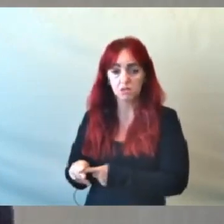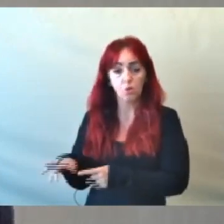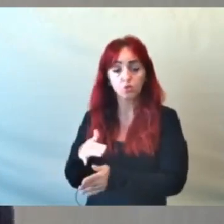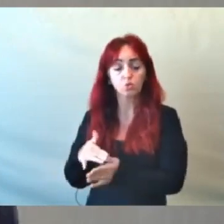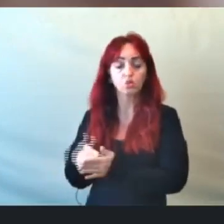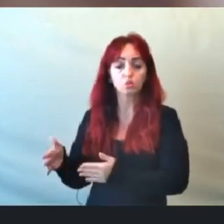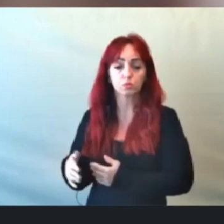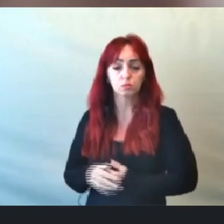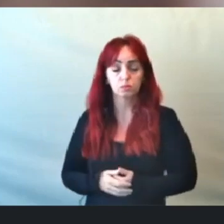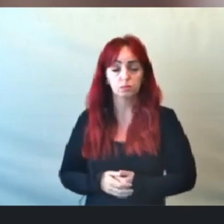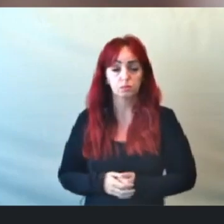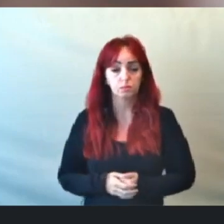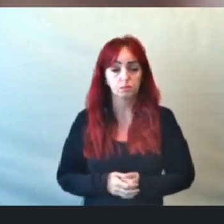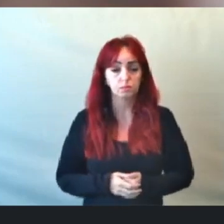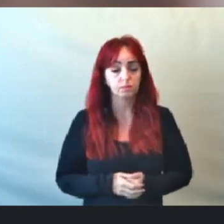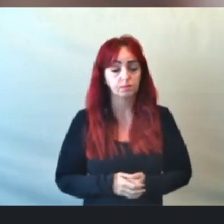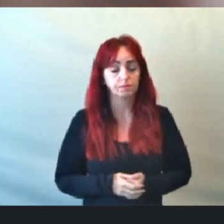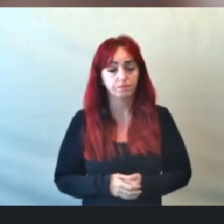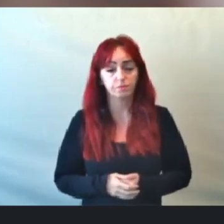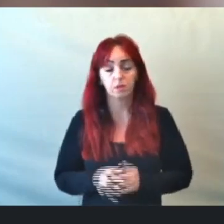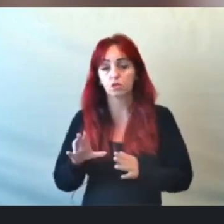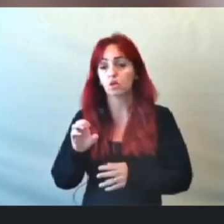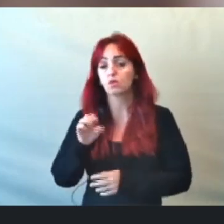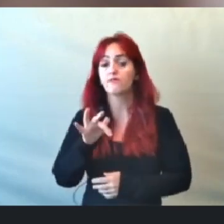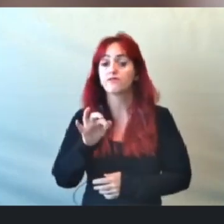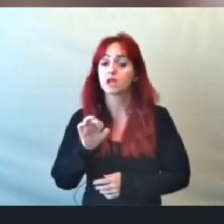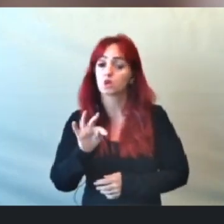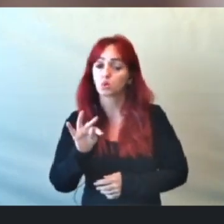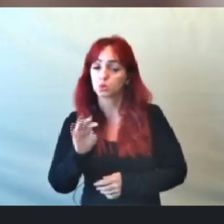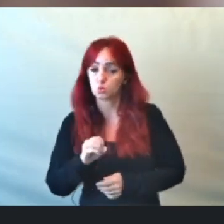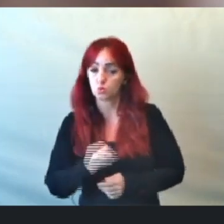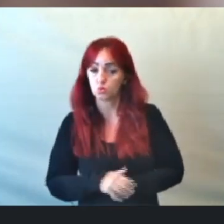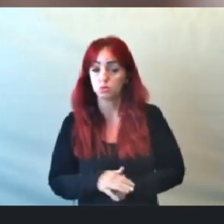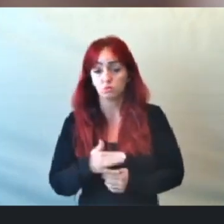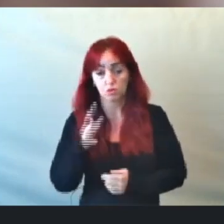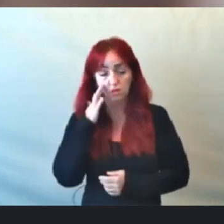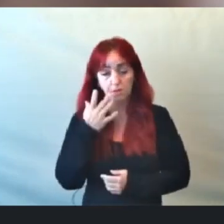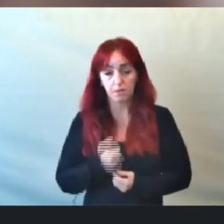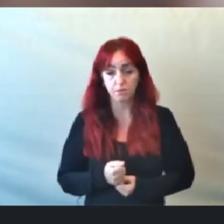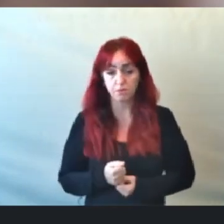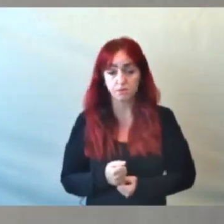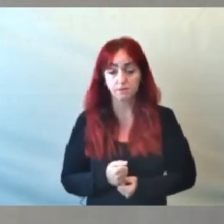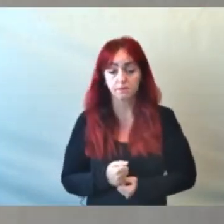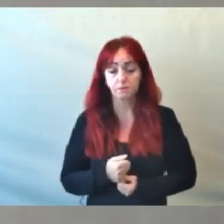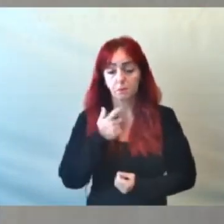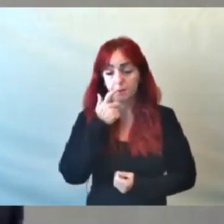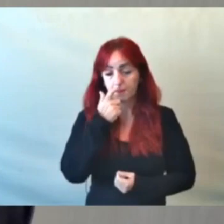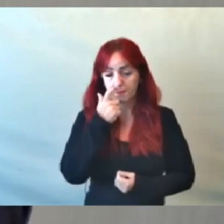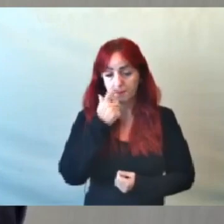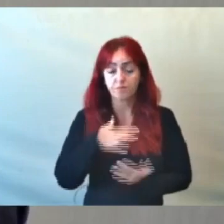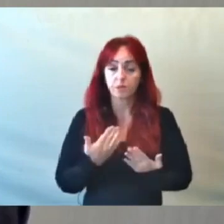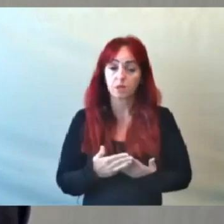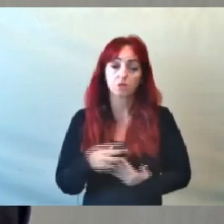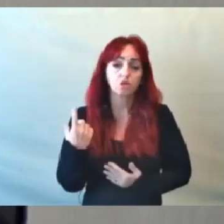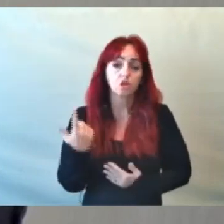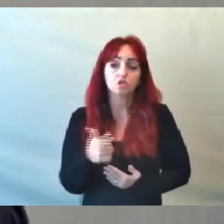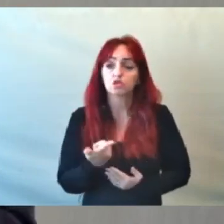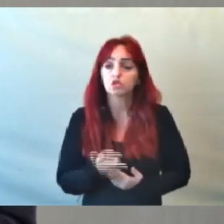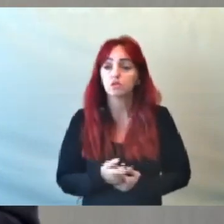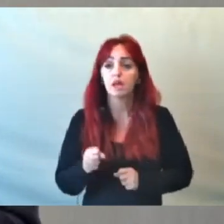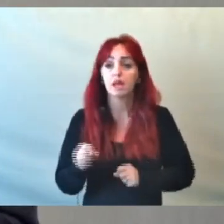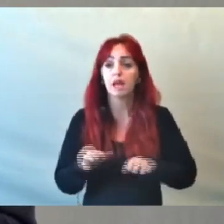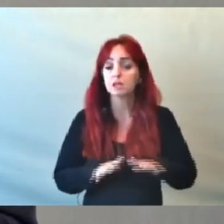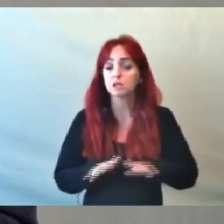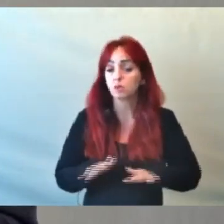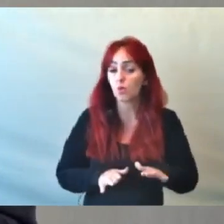Atua no efeito. No efeito, obviamente. Nós todos sabemos. Mas então, assim, enquanto a gente não tiver ações para atuar na causa, a gente